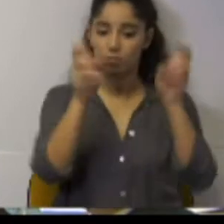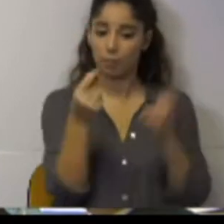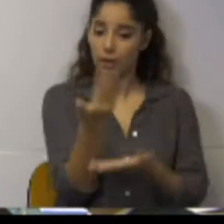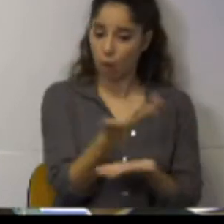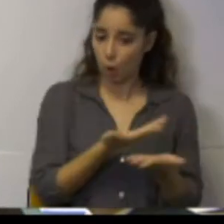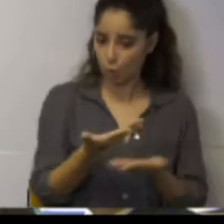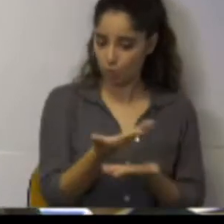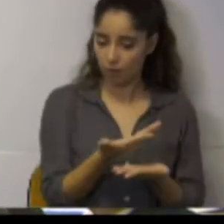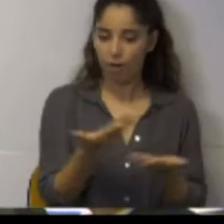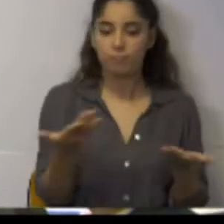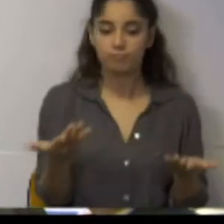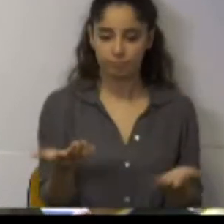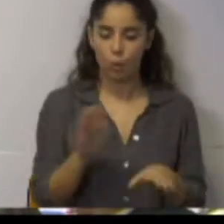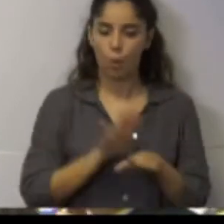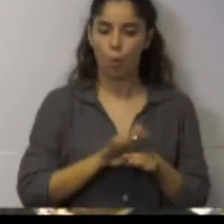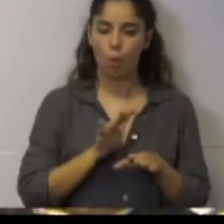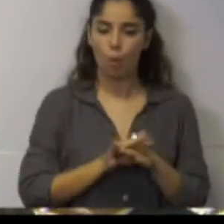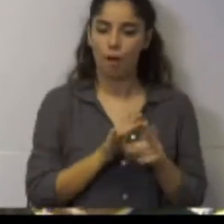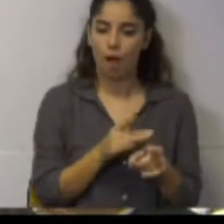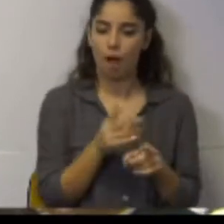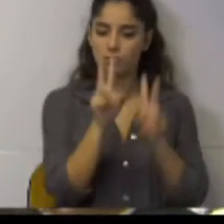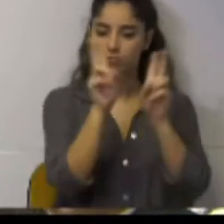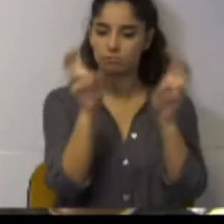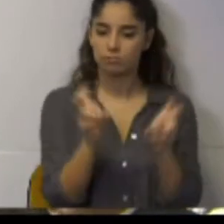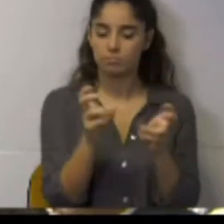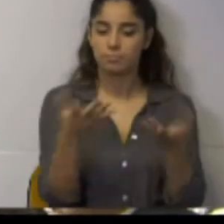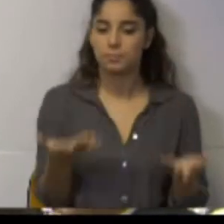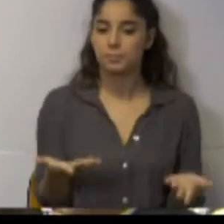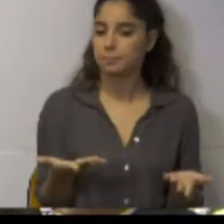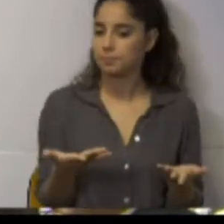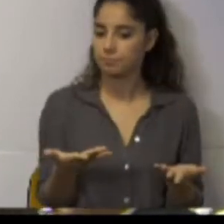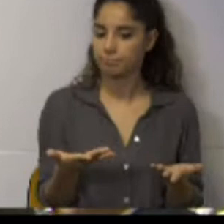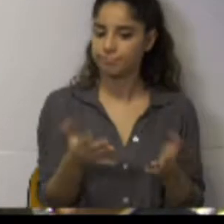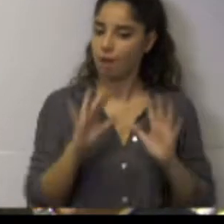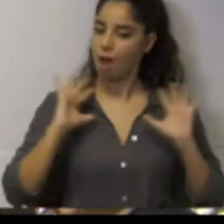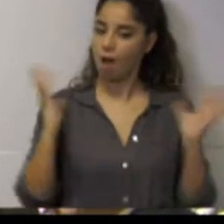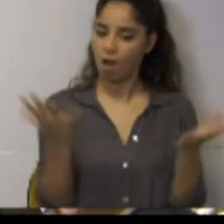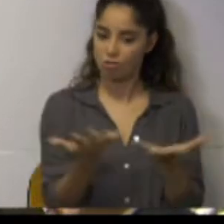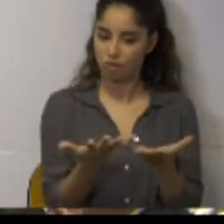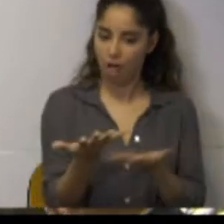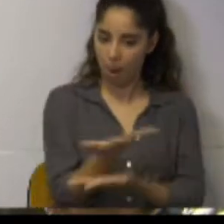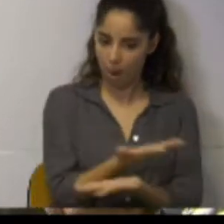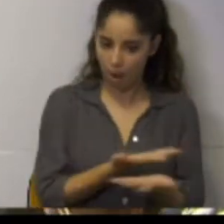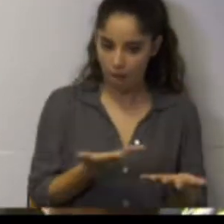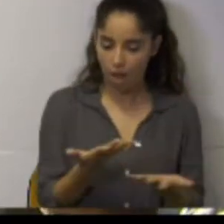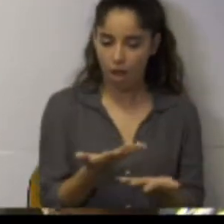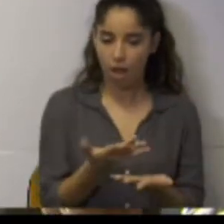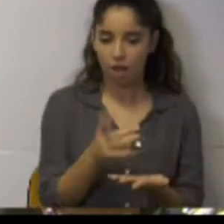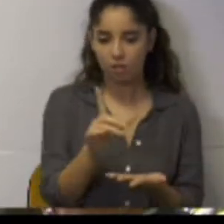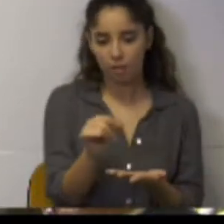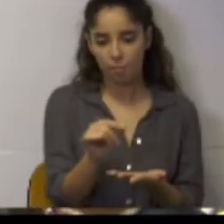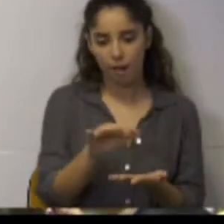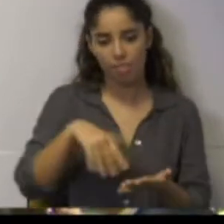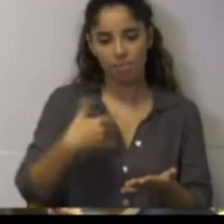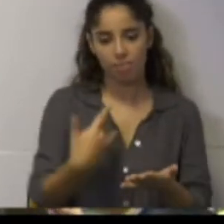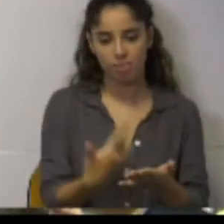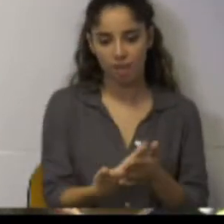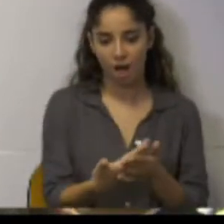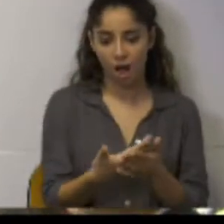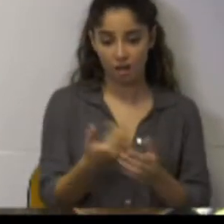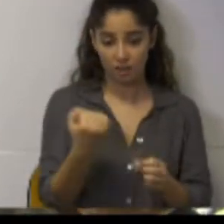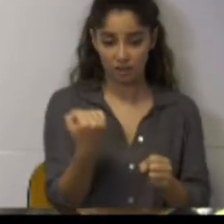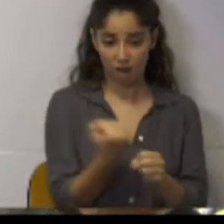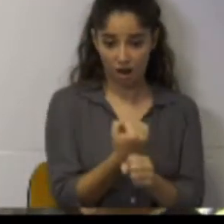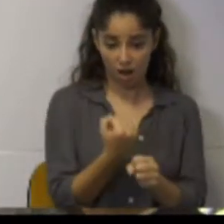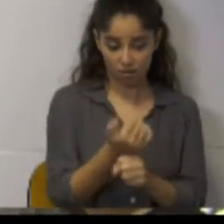economia, sendo que é um tema que é transversal e que afeta outros sectores ou